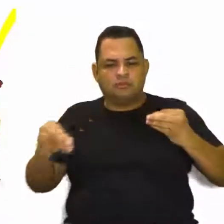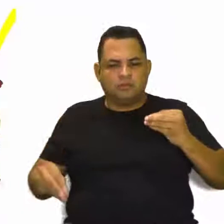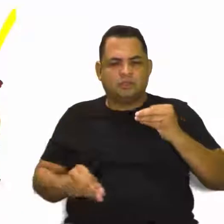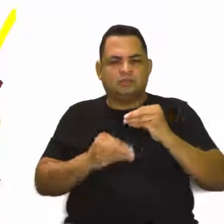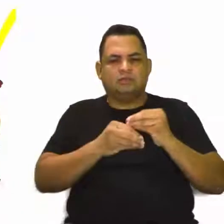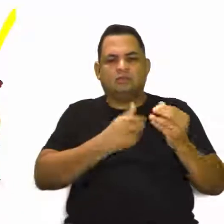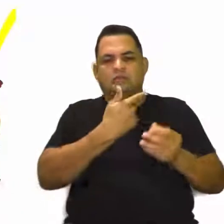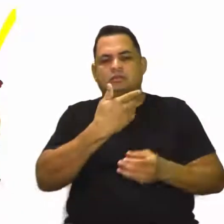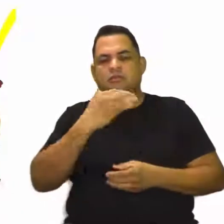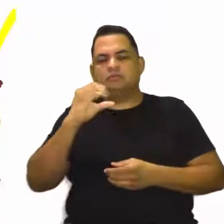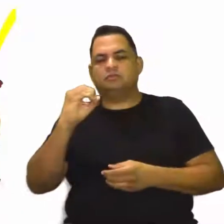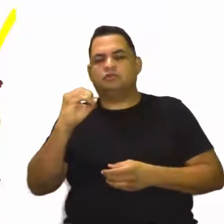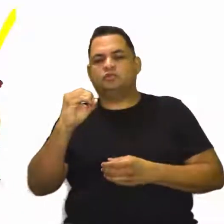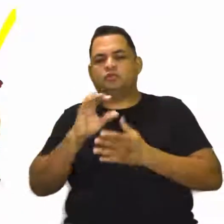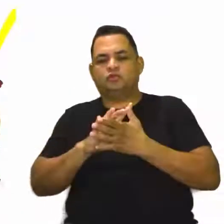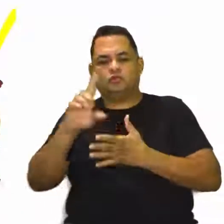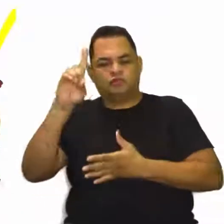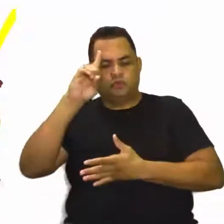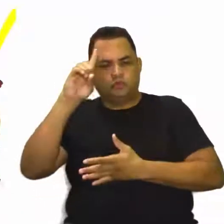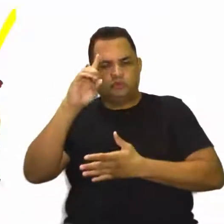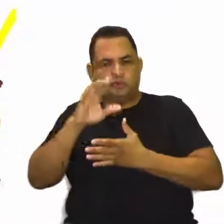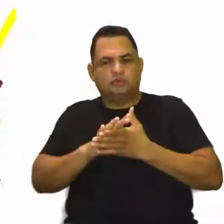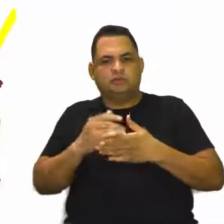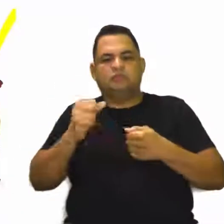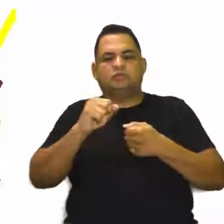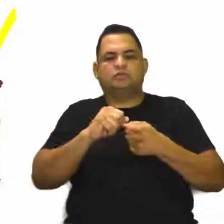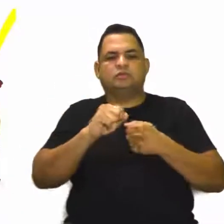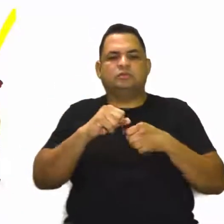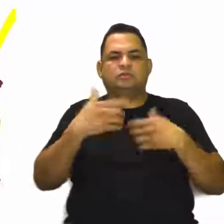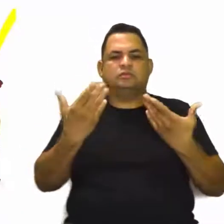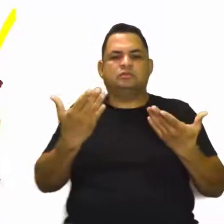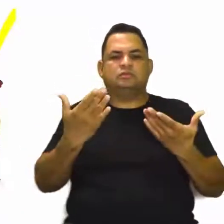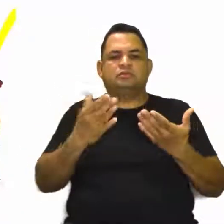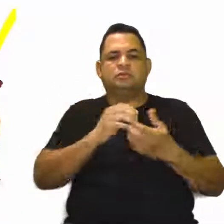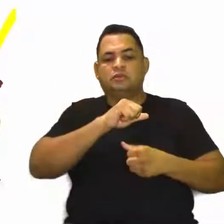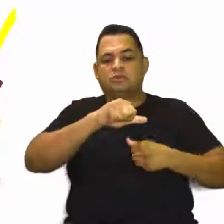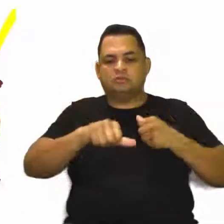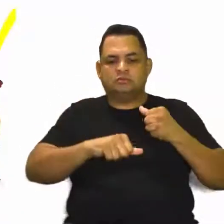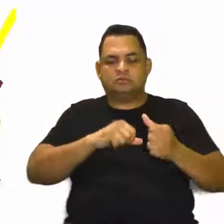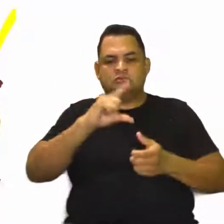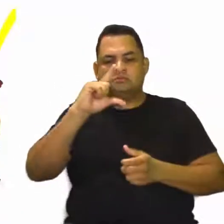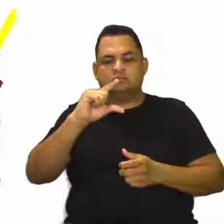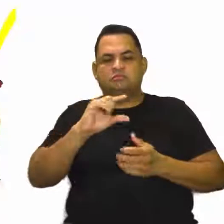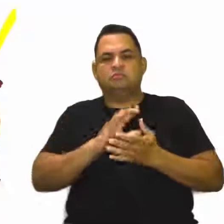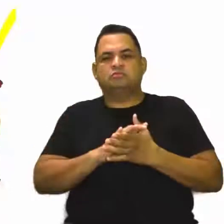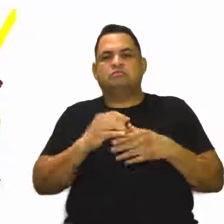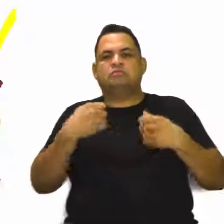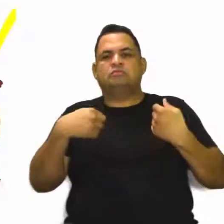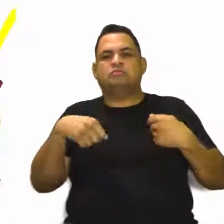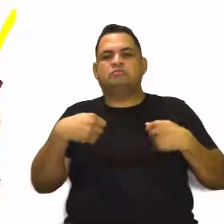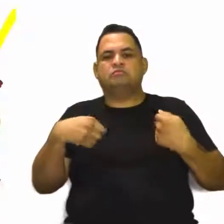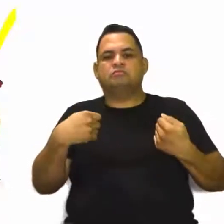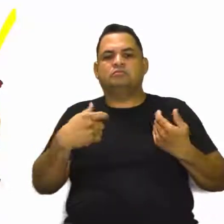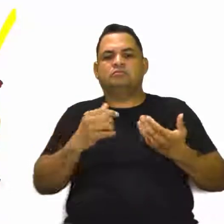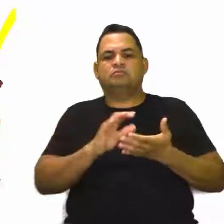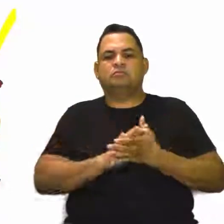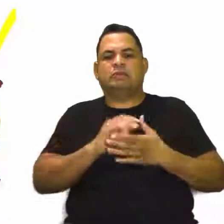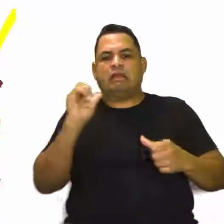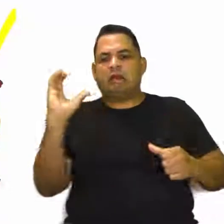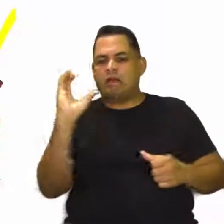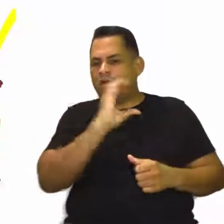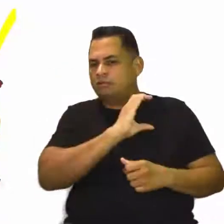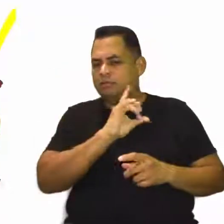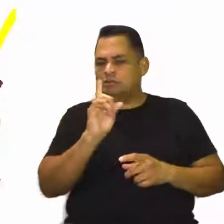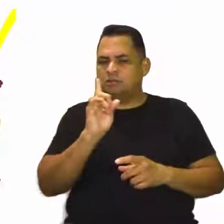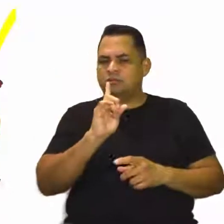10 minutinhos por dia que eu vou dispor para fazer uma atividade. Então, são mudanças pequenas, não precisam ser mudanças bruscas,